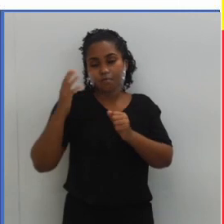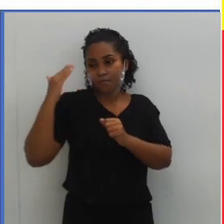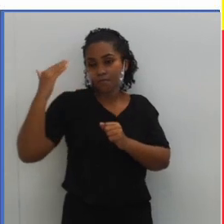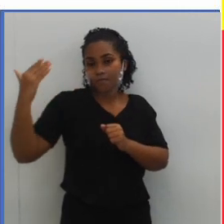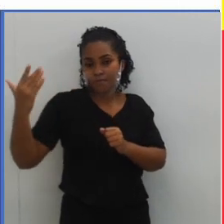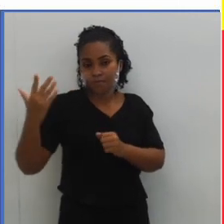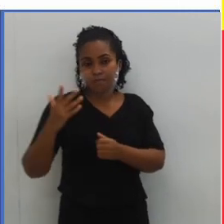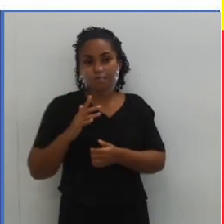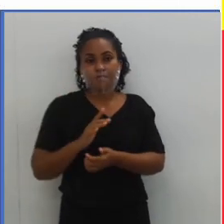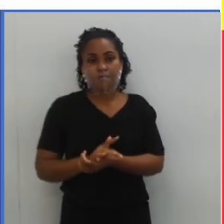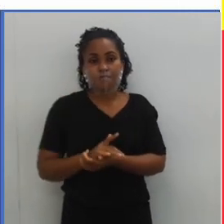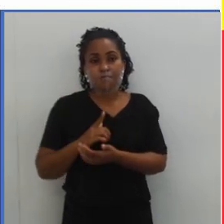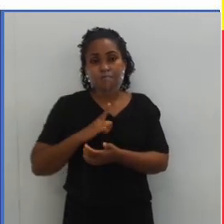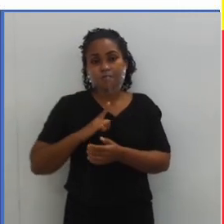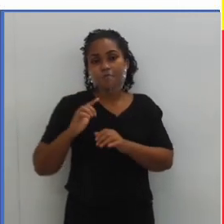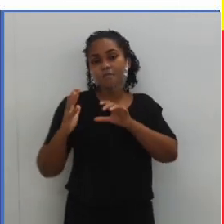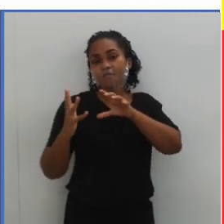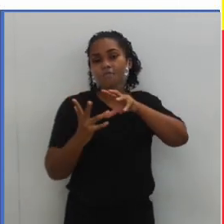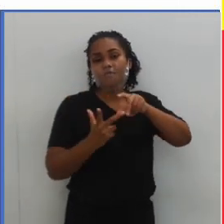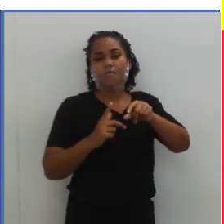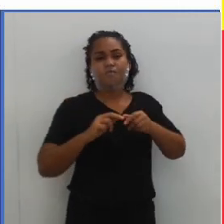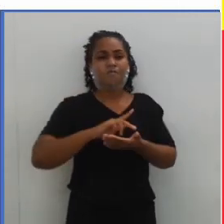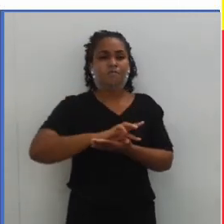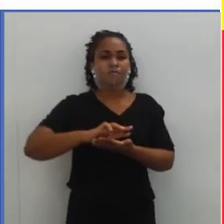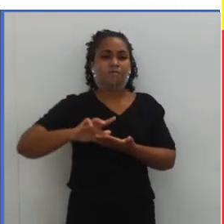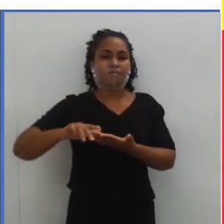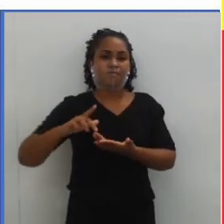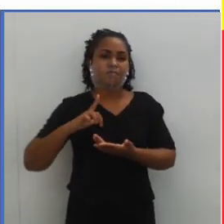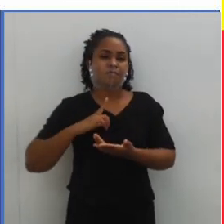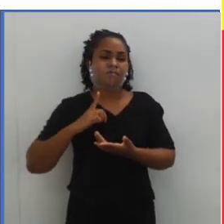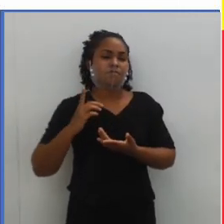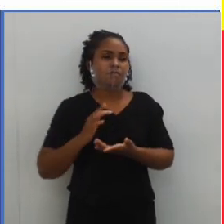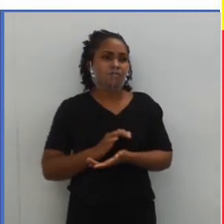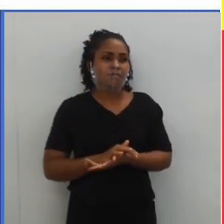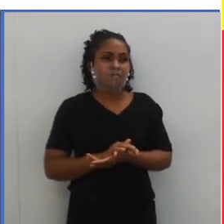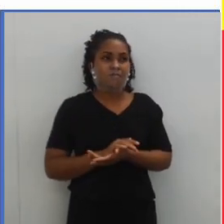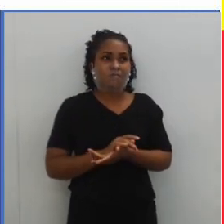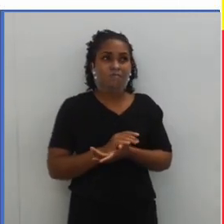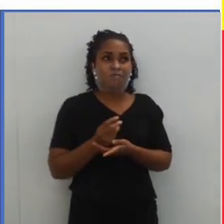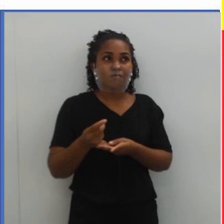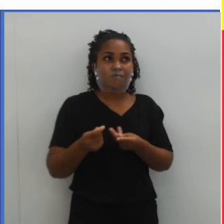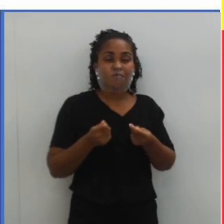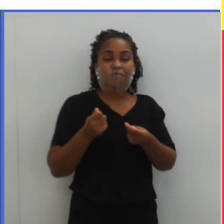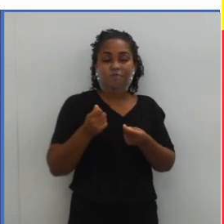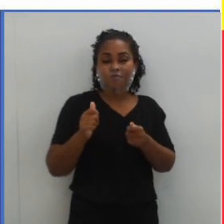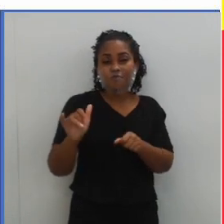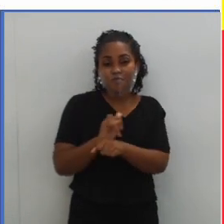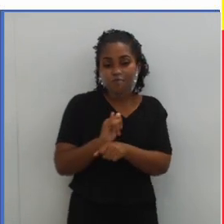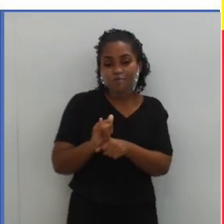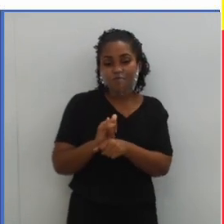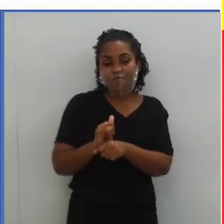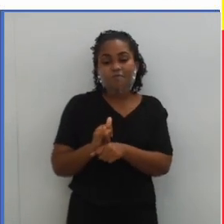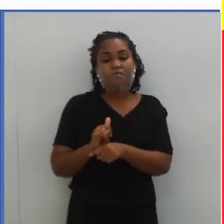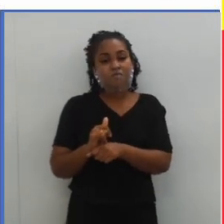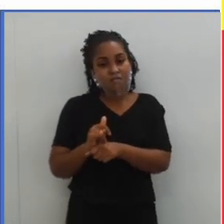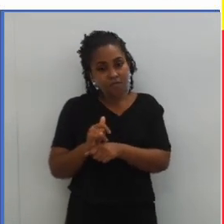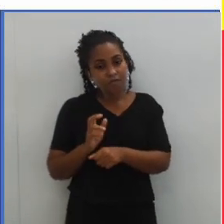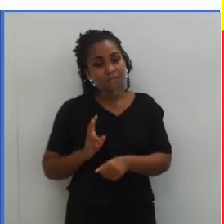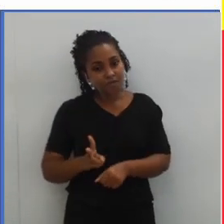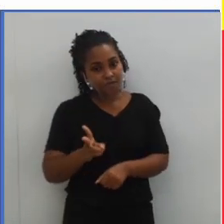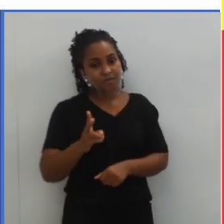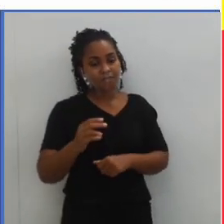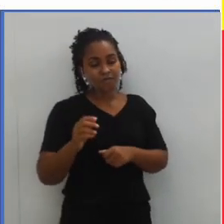assim, né, o mundo todo, em várias partes do mundo. Então, assim, acabou se virando uma tendência, né, uma moda de fazer